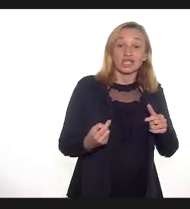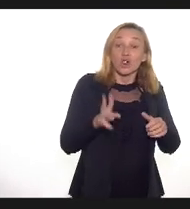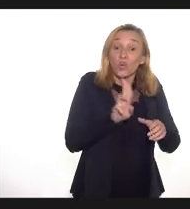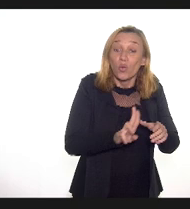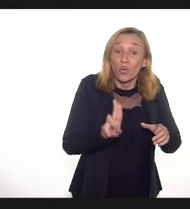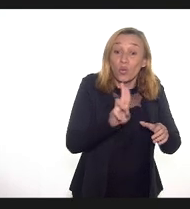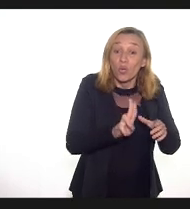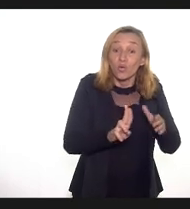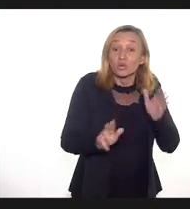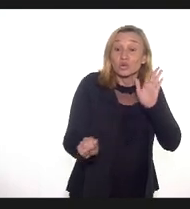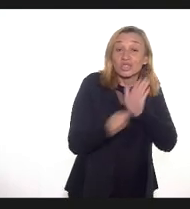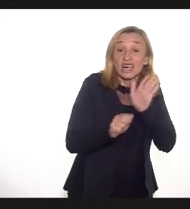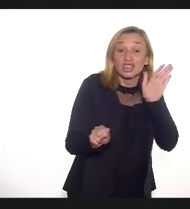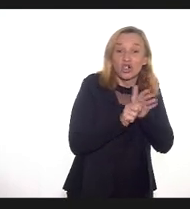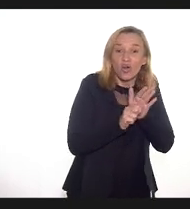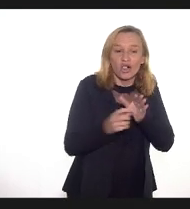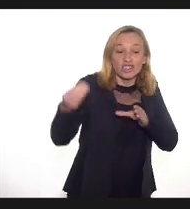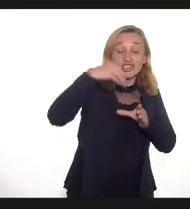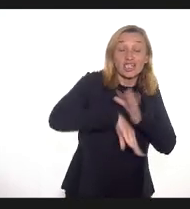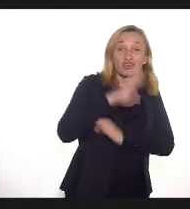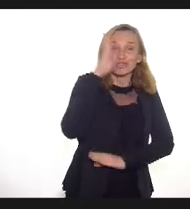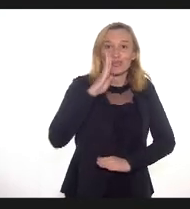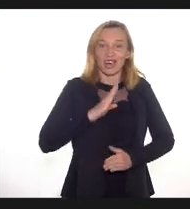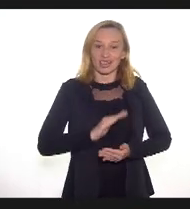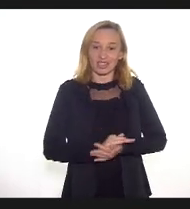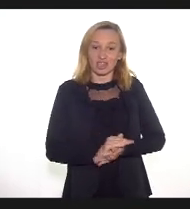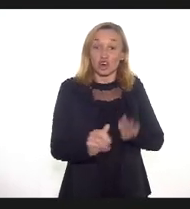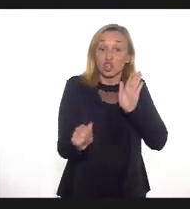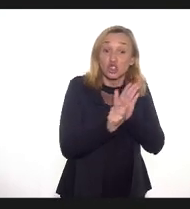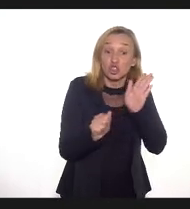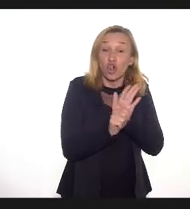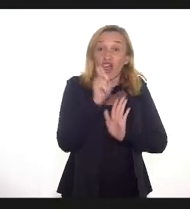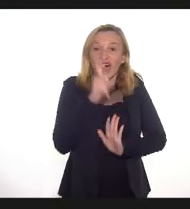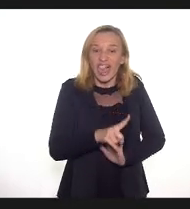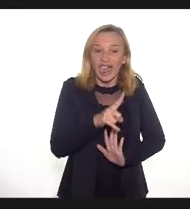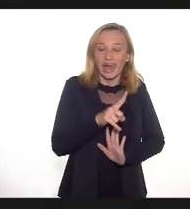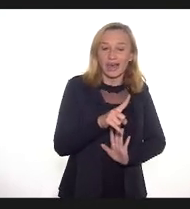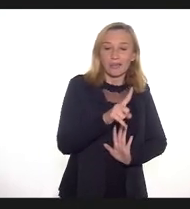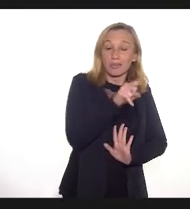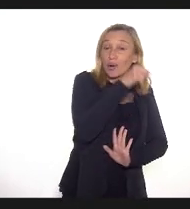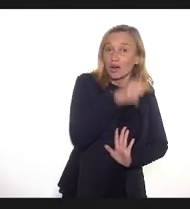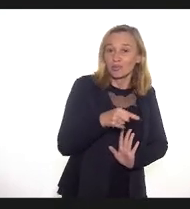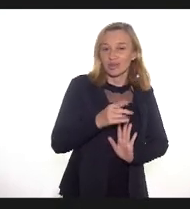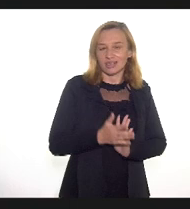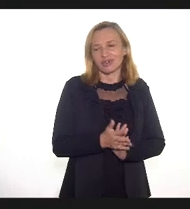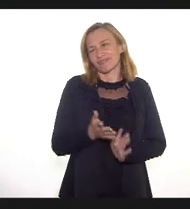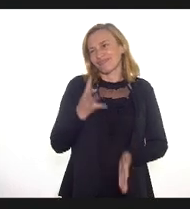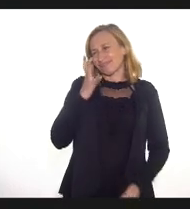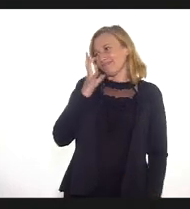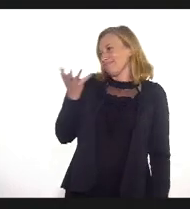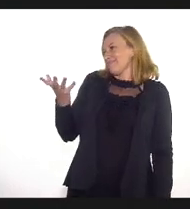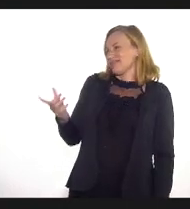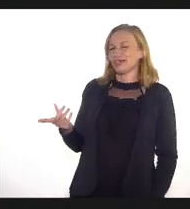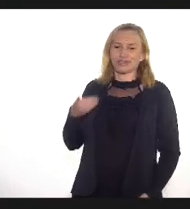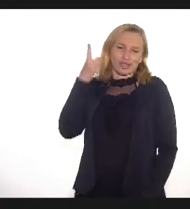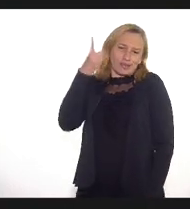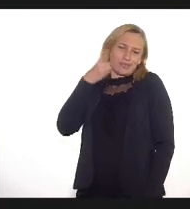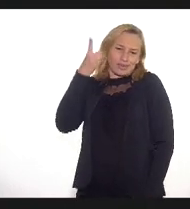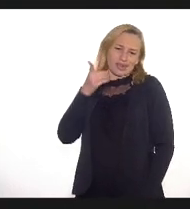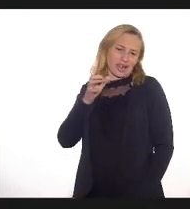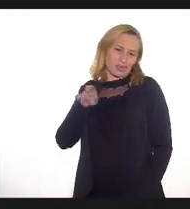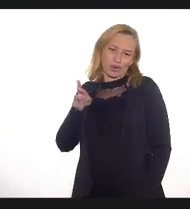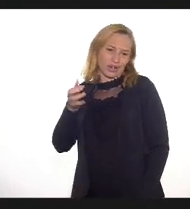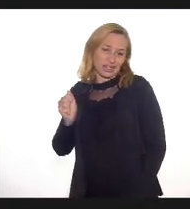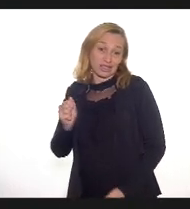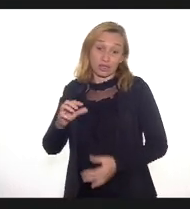da droga no Brasil. Droga é crime. Não me admira de deputados progressistas que têm no seu